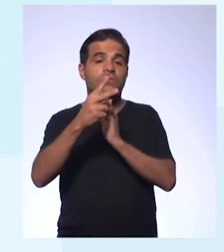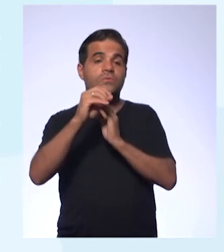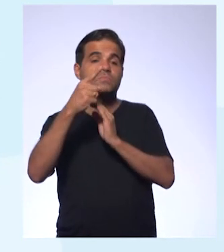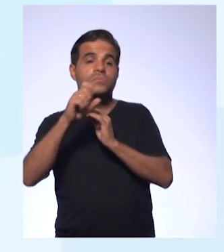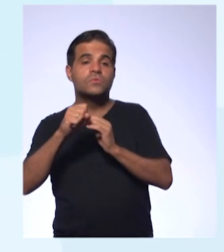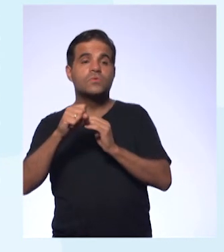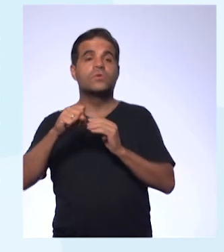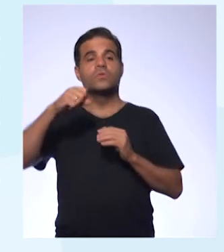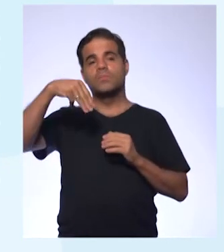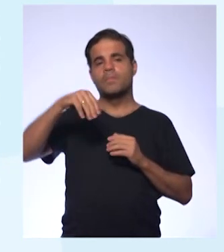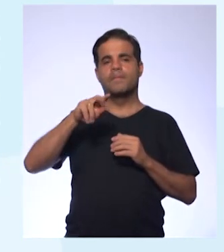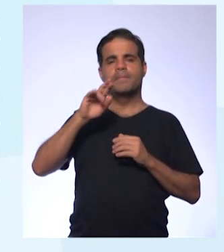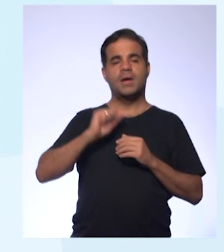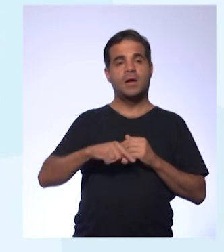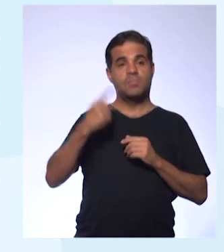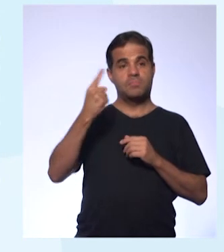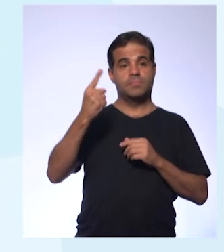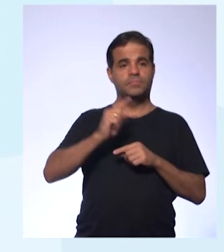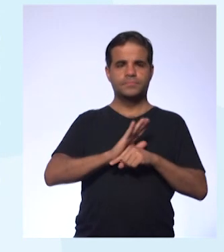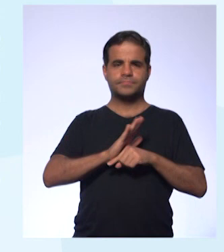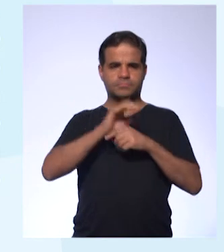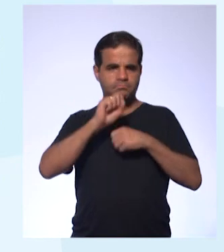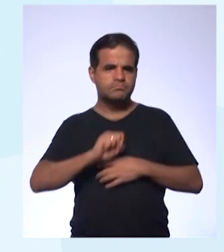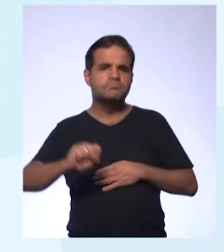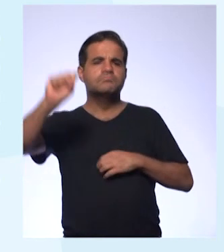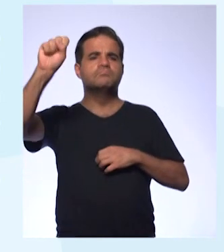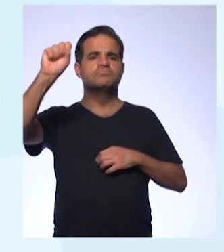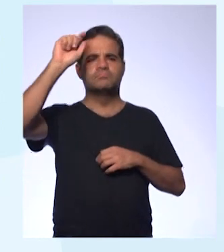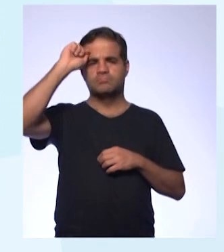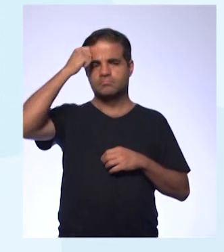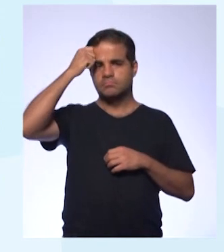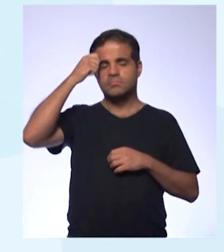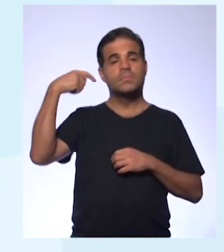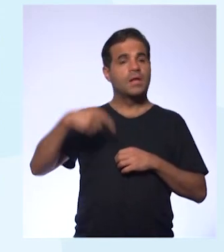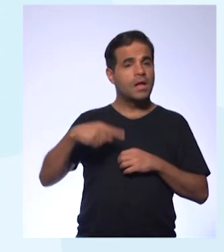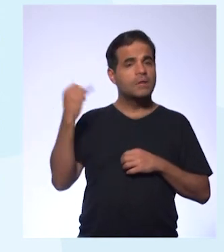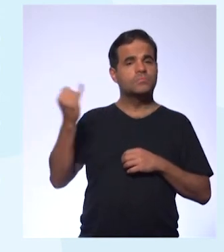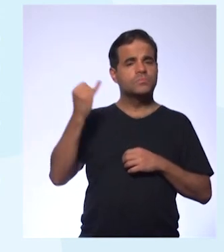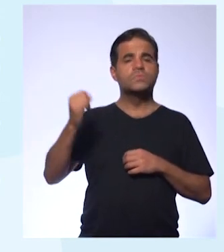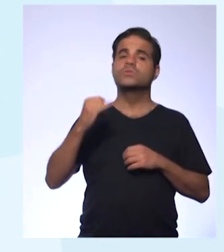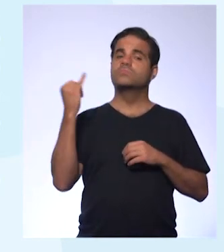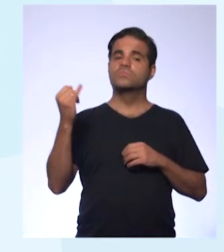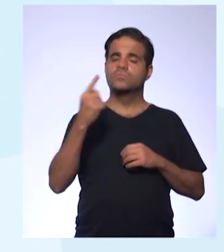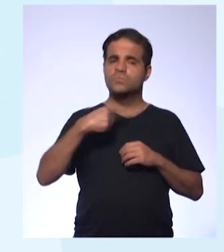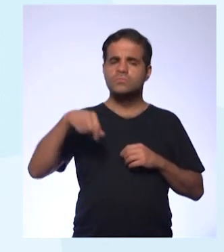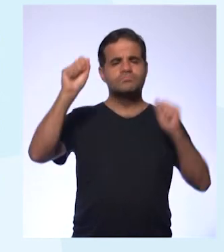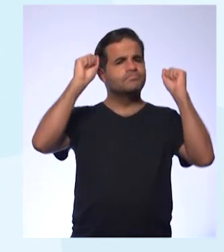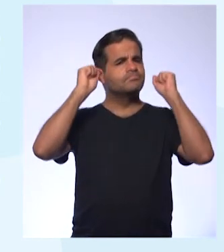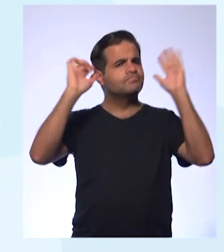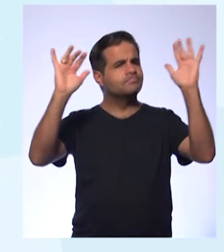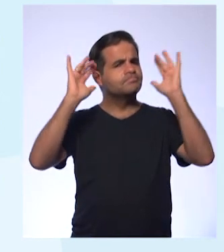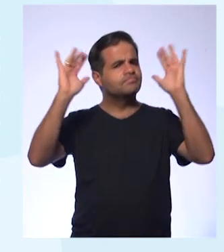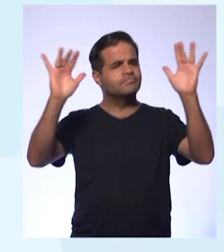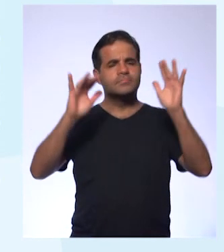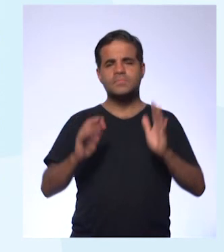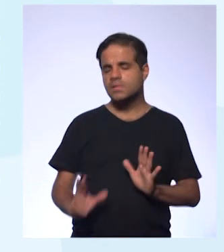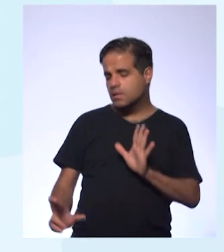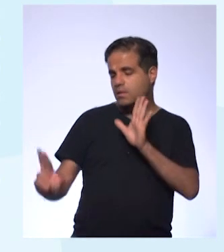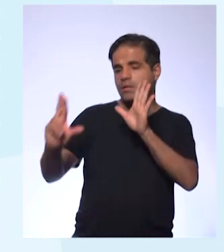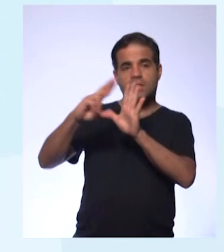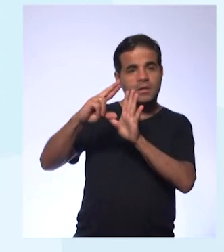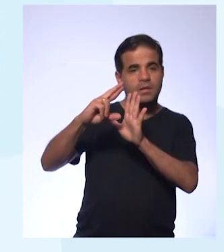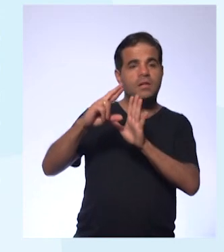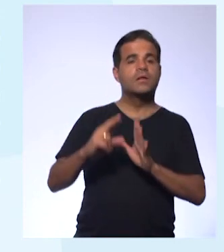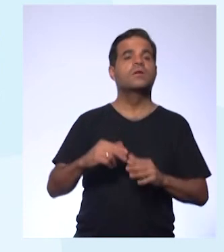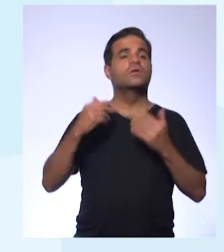a Marvel fazendo o primeiro filme de super-herói negro, é fundamental e muito importante quando pensamos na